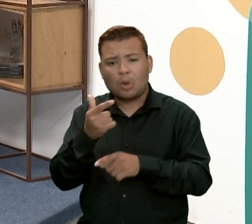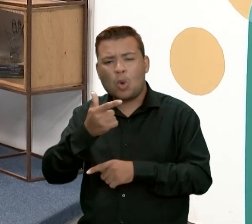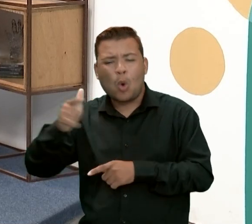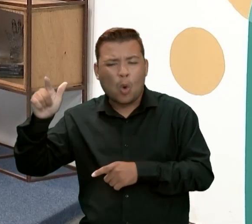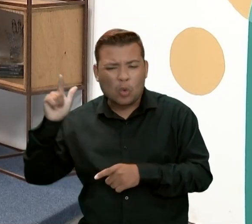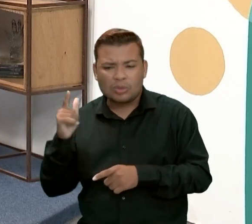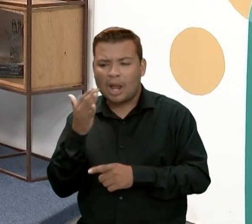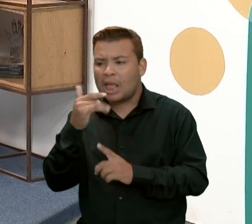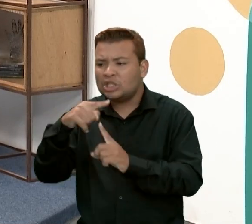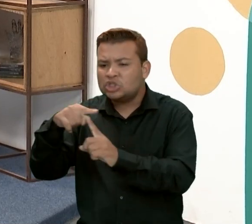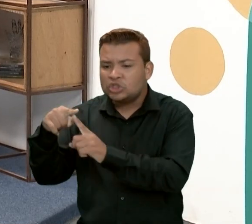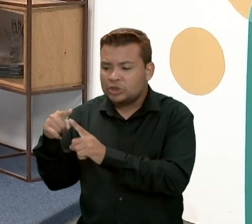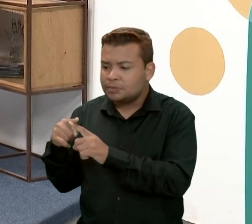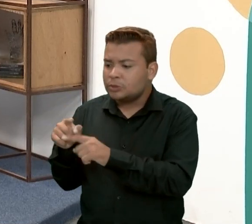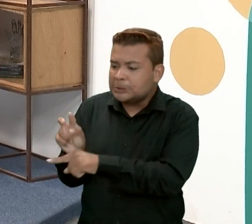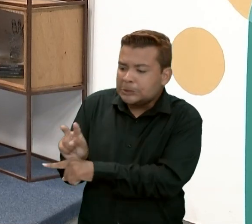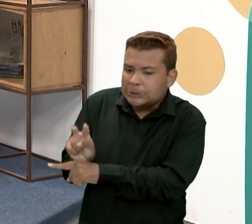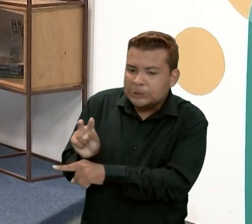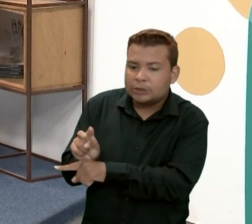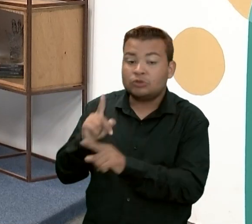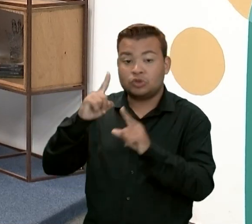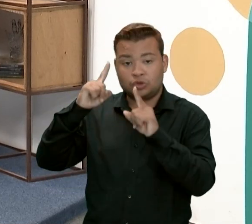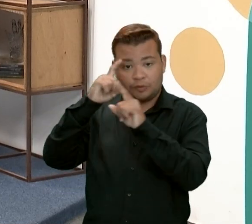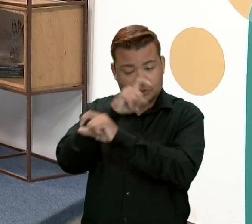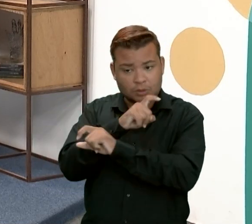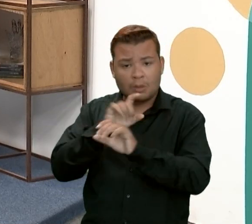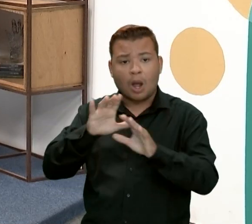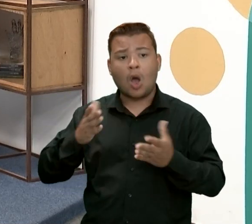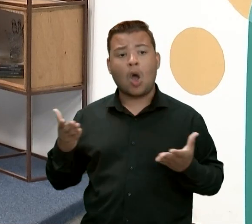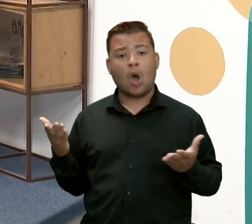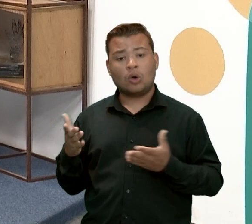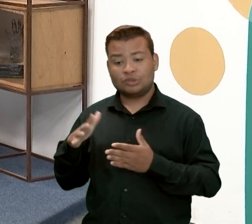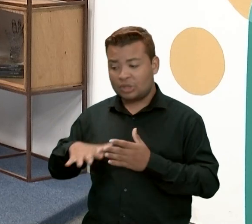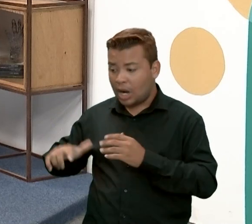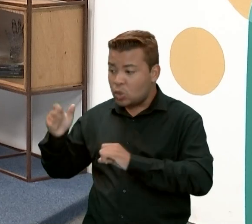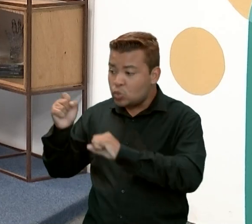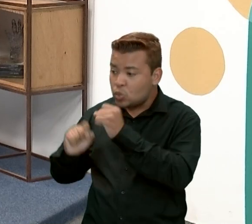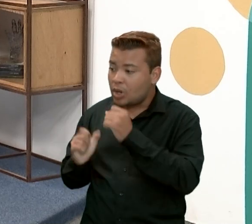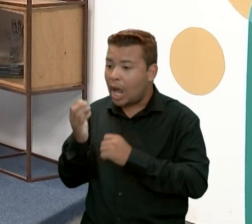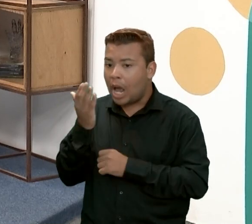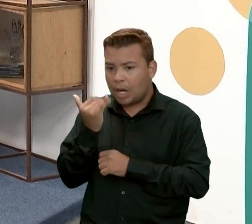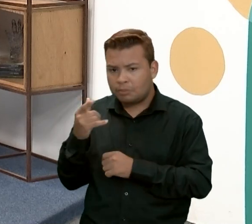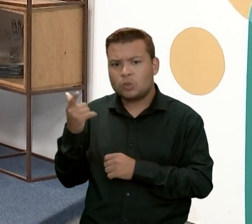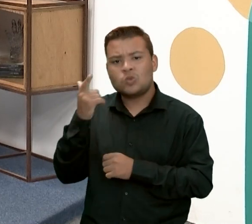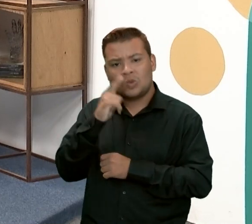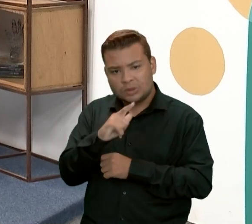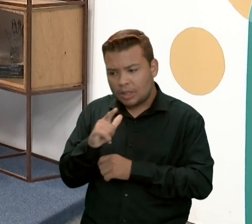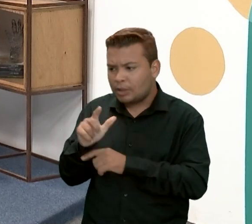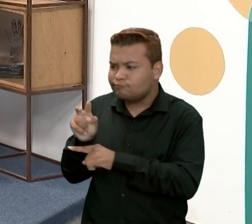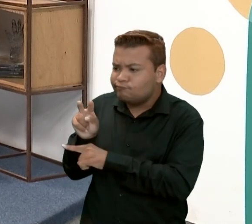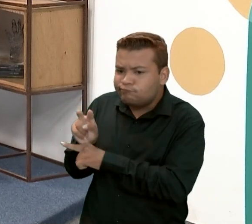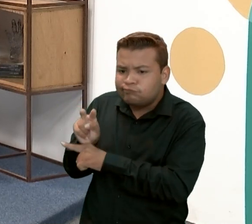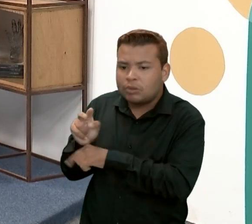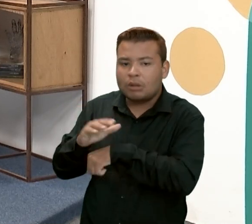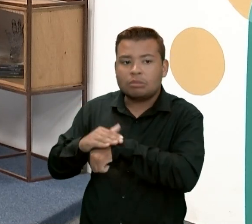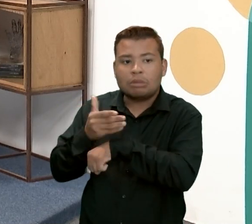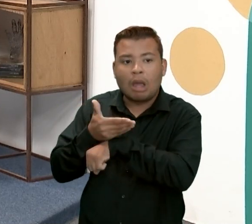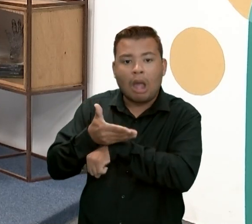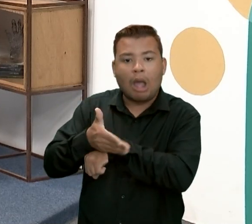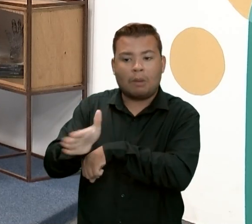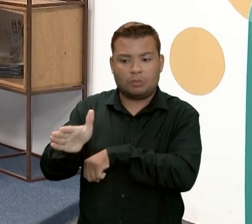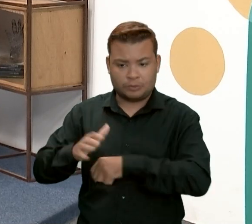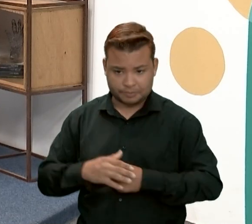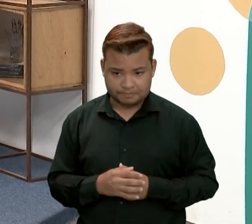mais difícil, e hoje nós temos esse trabalho feito pela indústria de alimentos. Então é como a professora Laísa estava falando, existem coisas que a gente